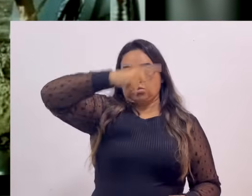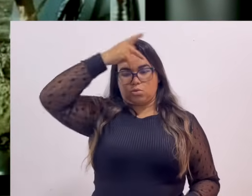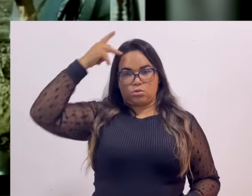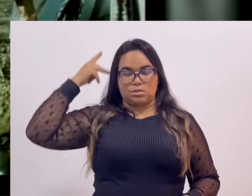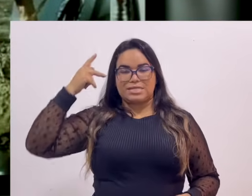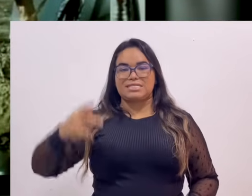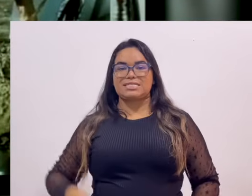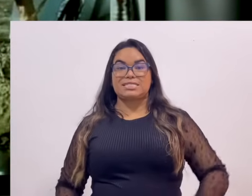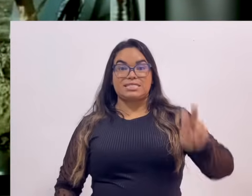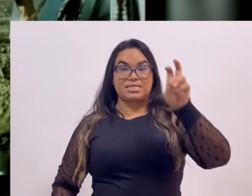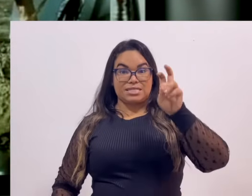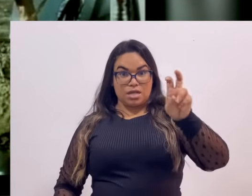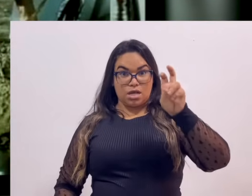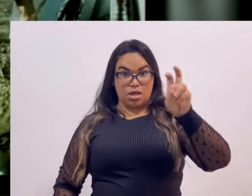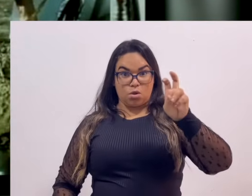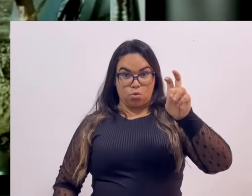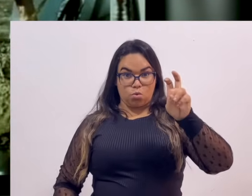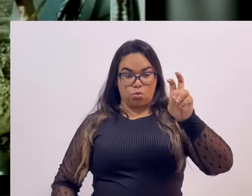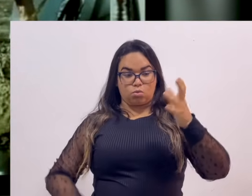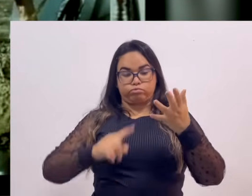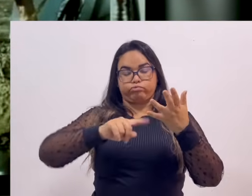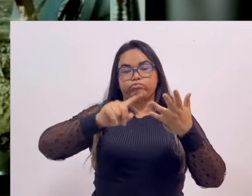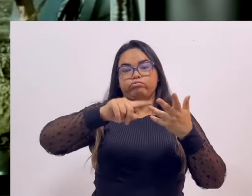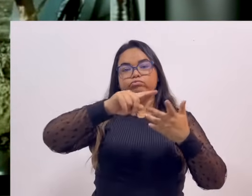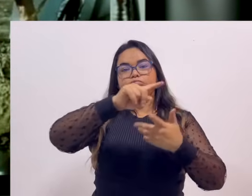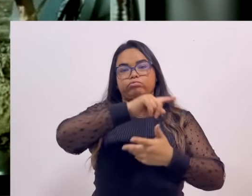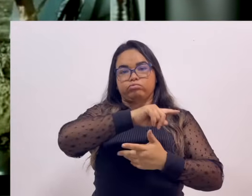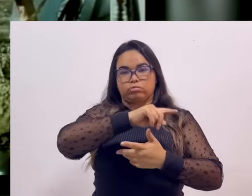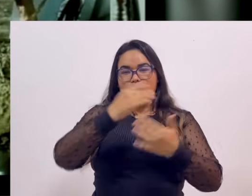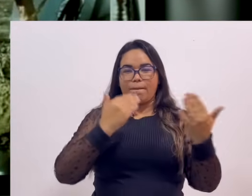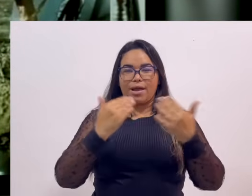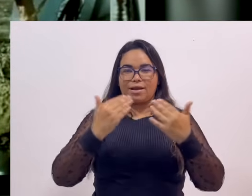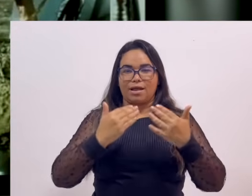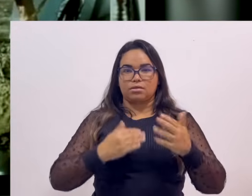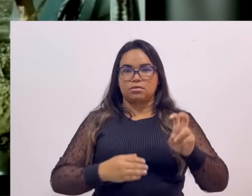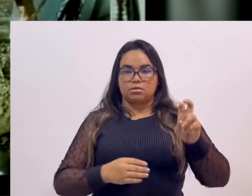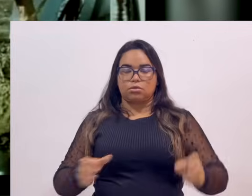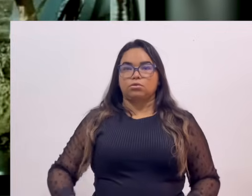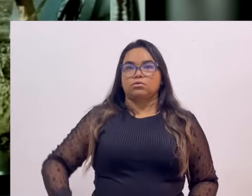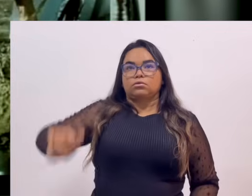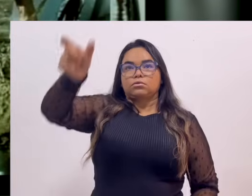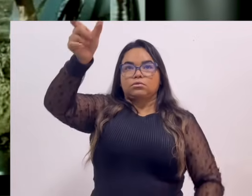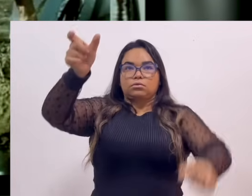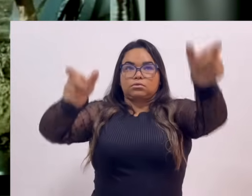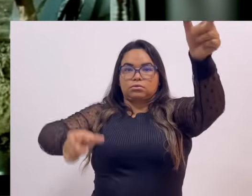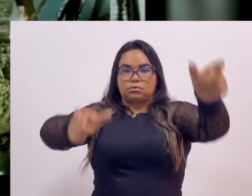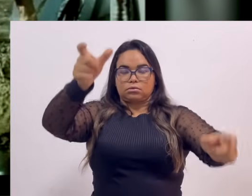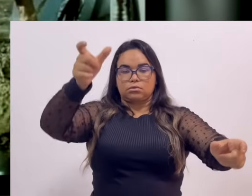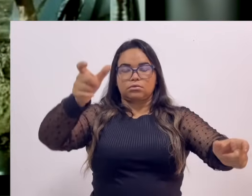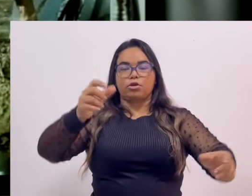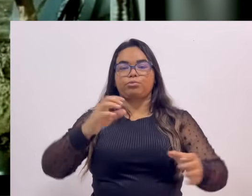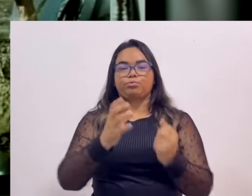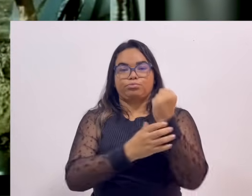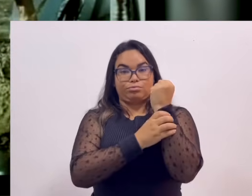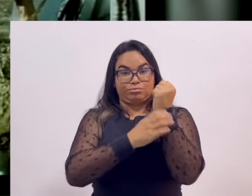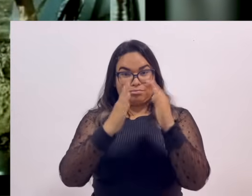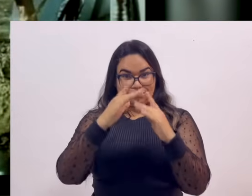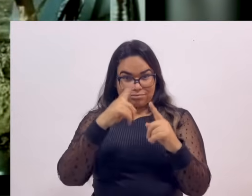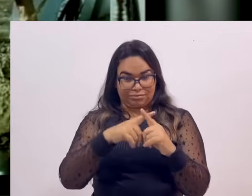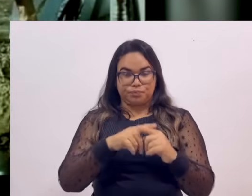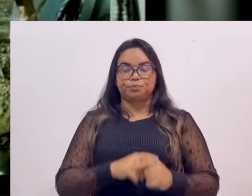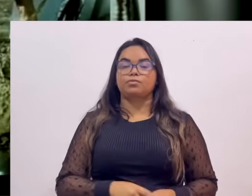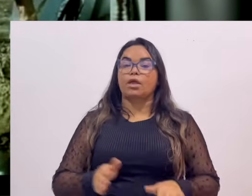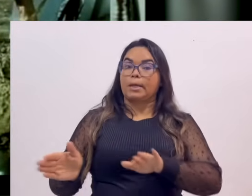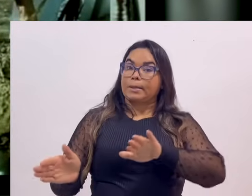cinco fatores que garantem a unidade do santuário agora vamos ao sacrifício trazia-se o cordeiro e o